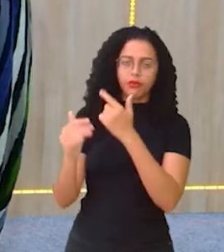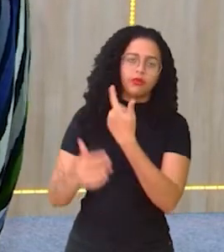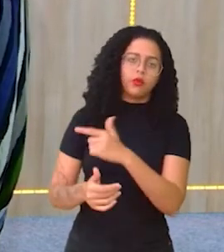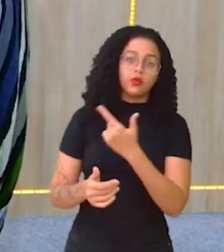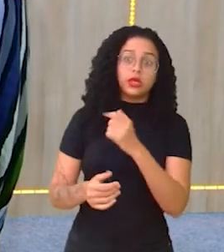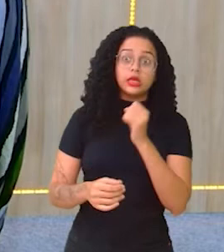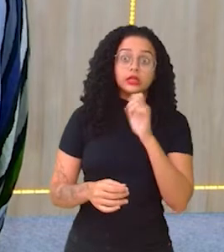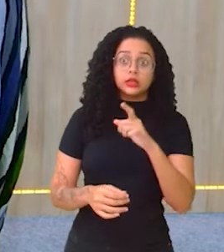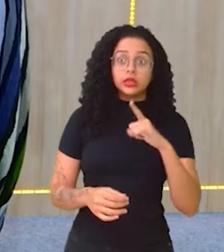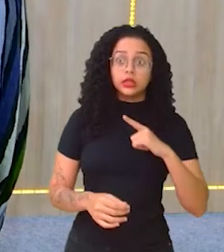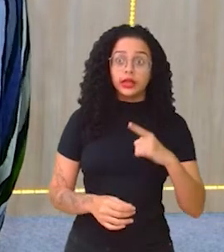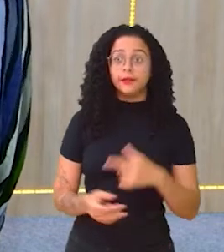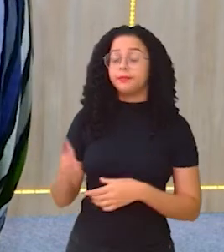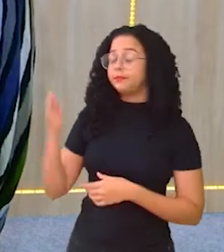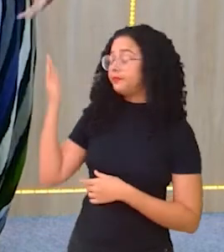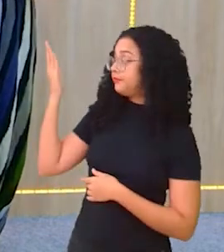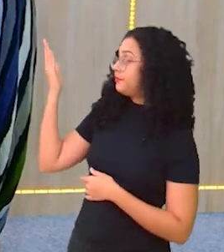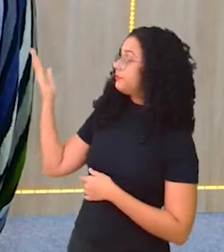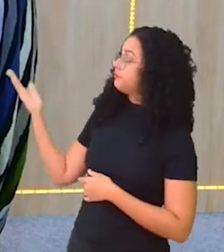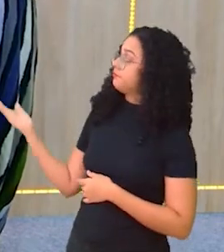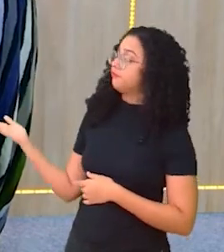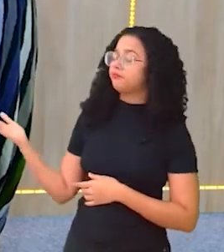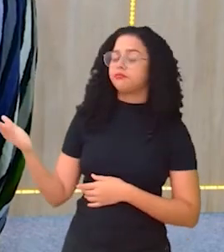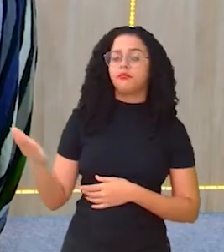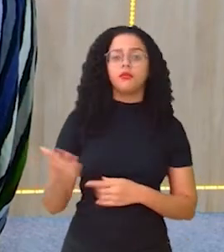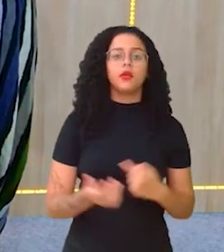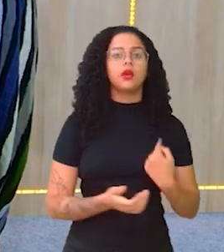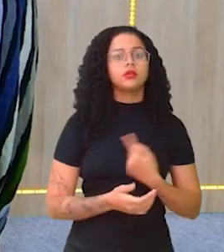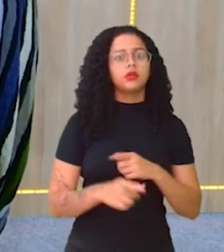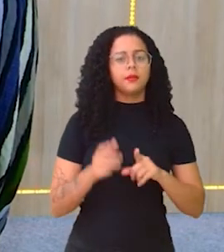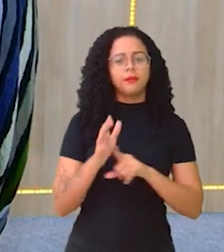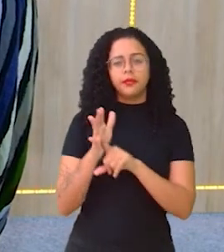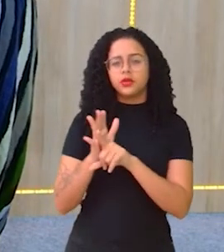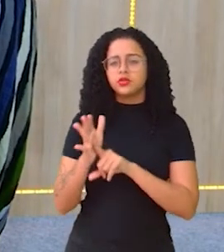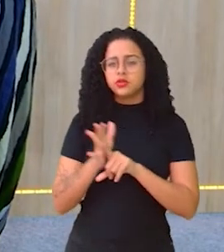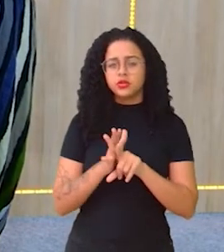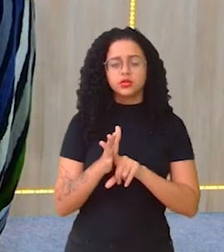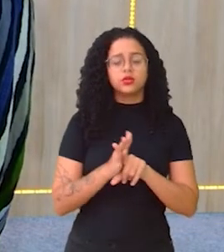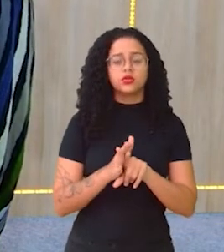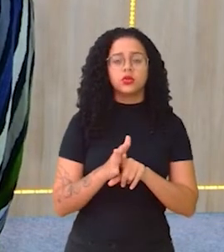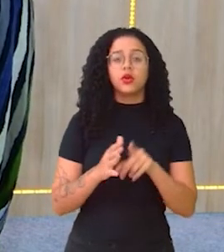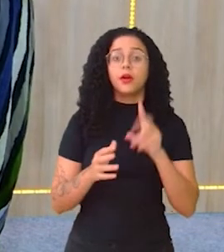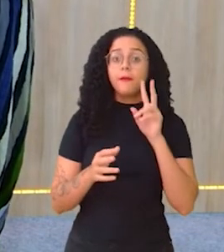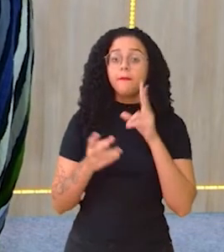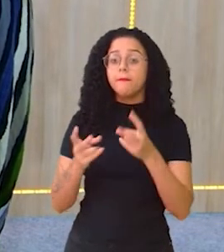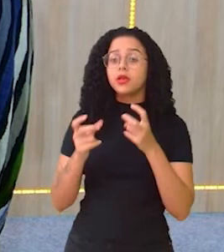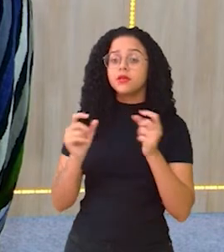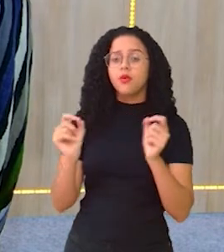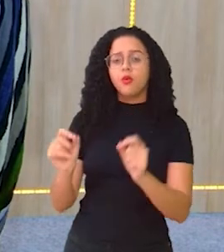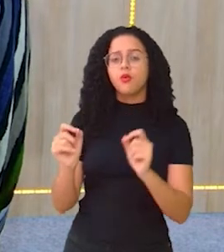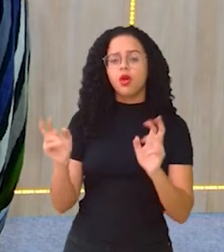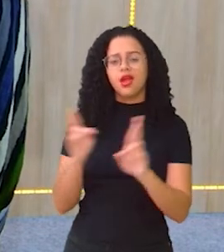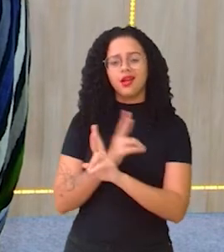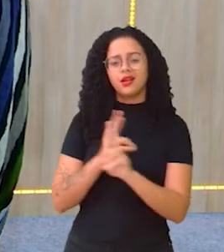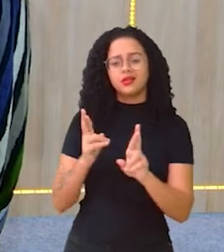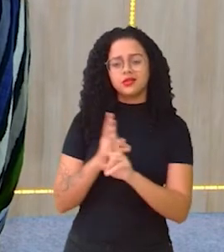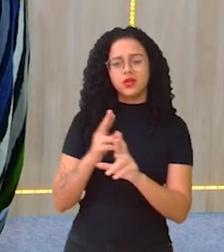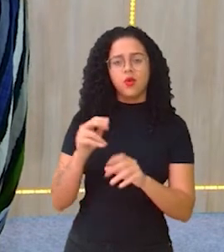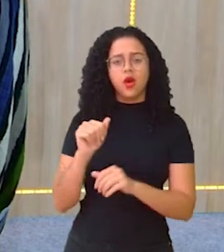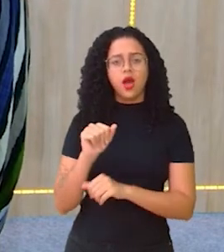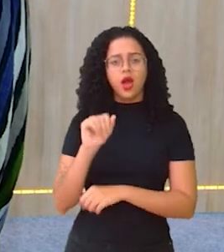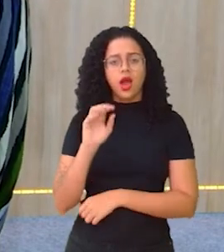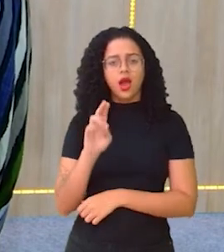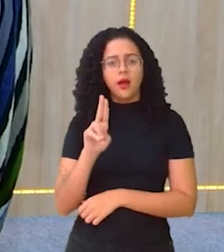esses elementos do abuso verbal, a gente pesquisou bastante a respeito e viu que é bem comum essas relações de abuso